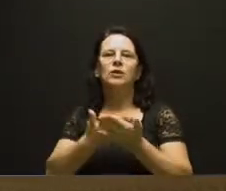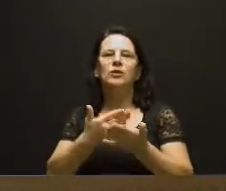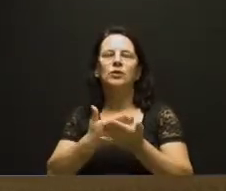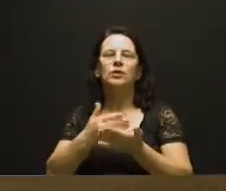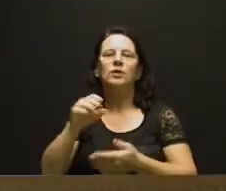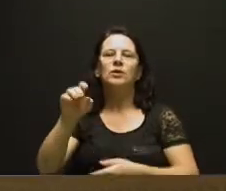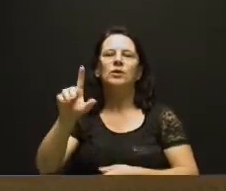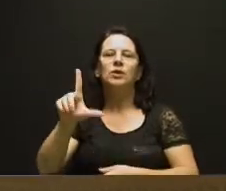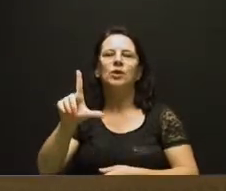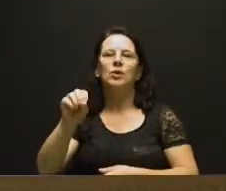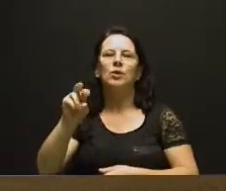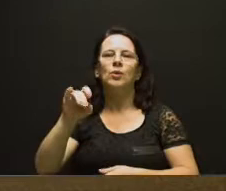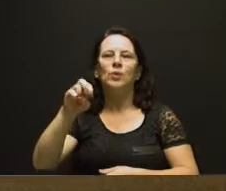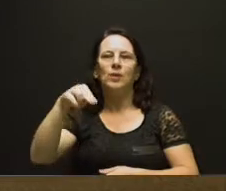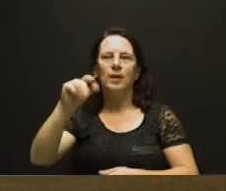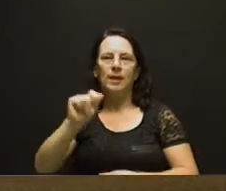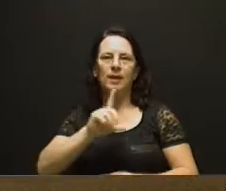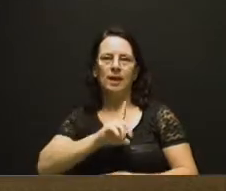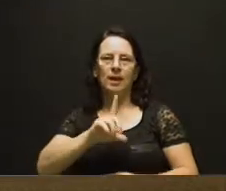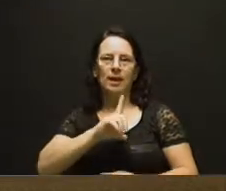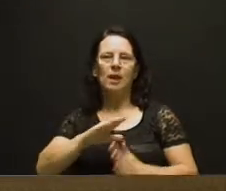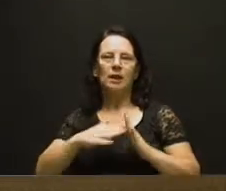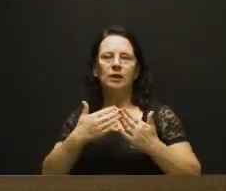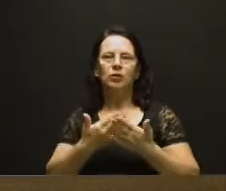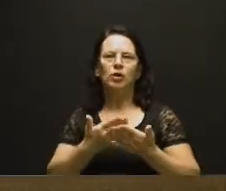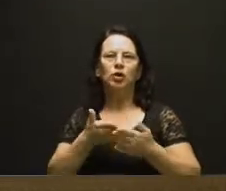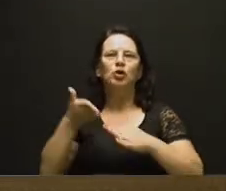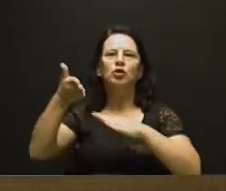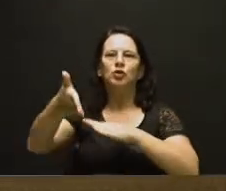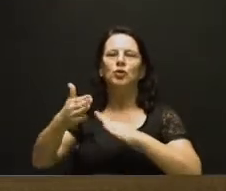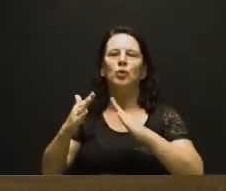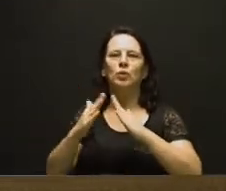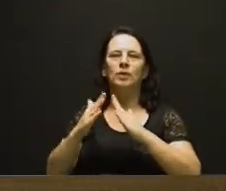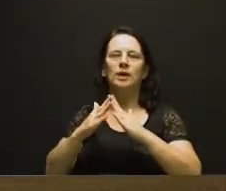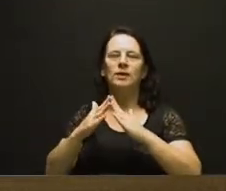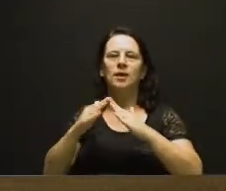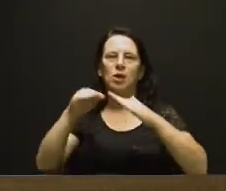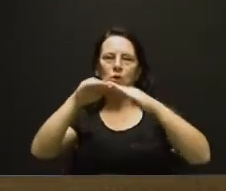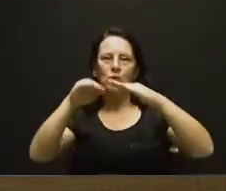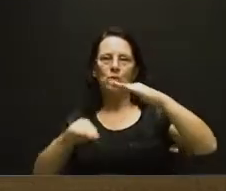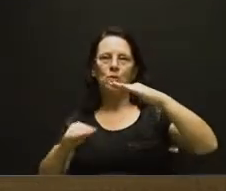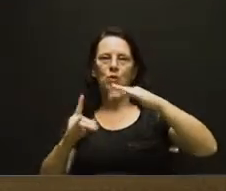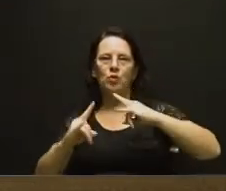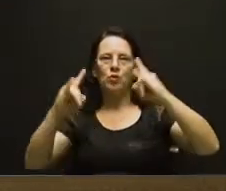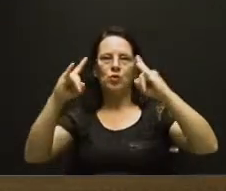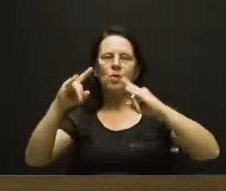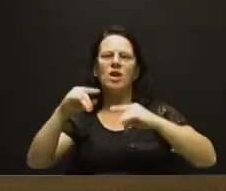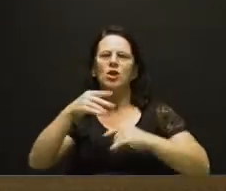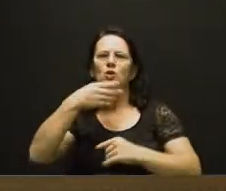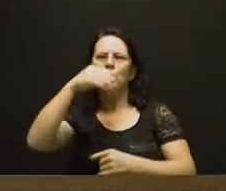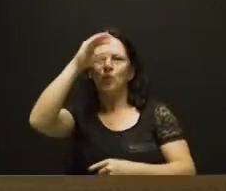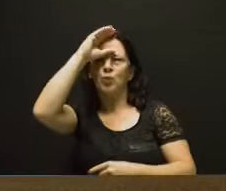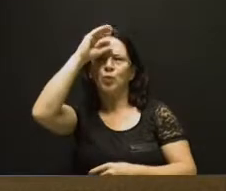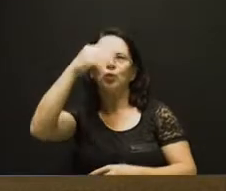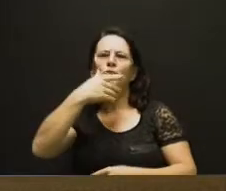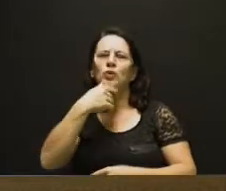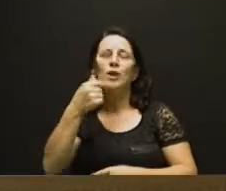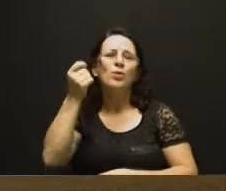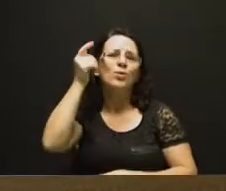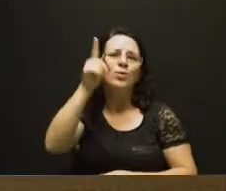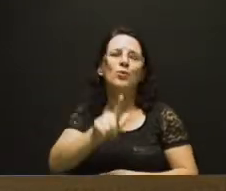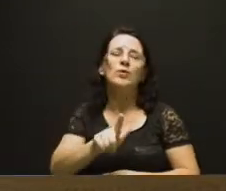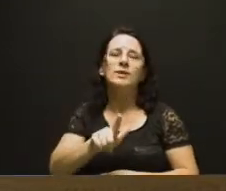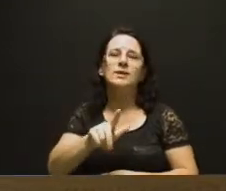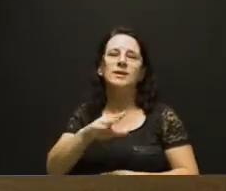e ela chegou em casa que mora no andar de cima ela mora no andar de baixo ela for útil eu não consigo no